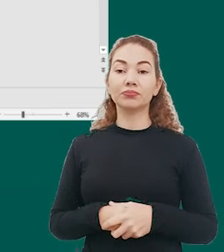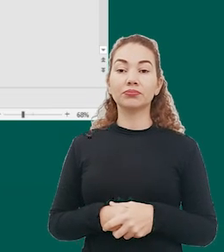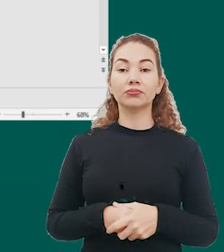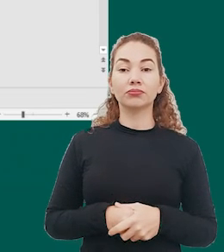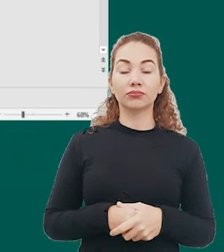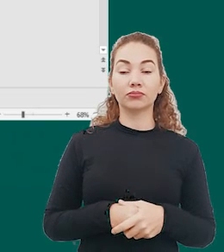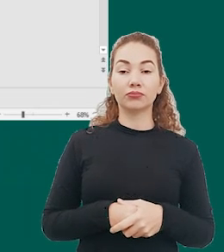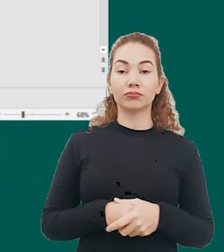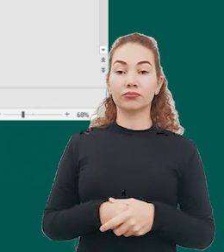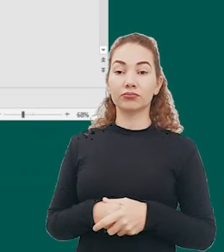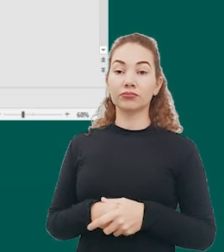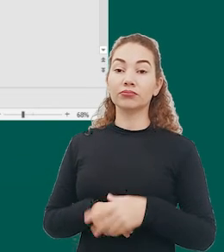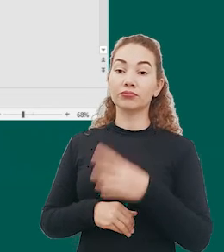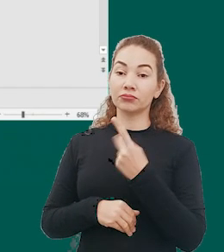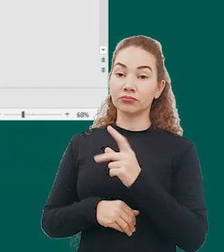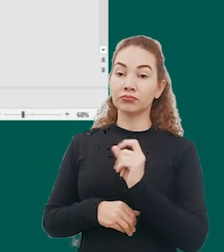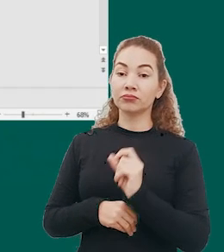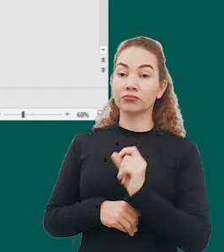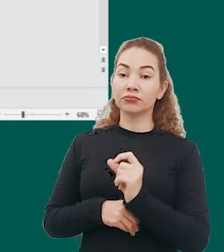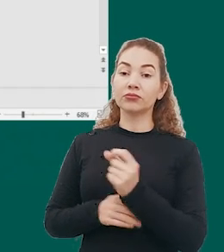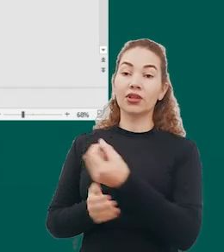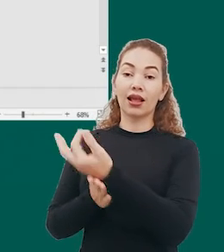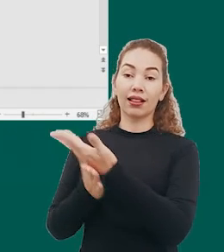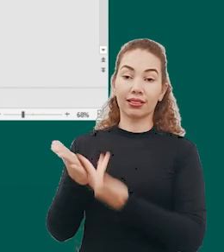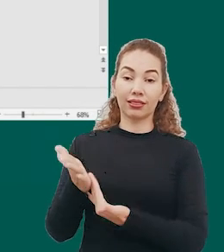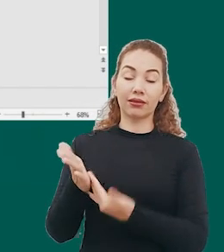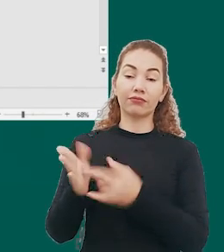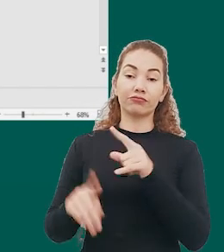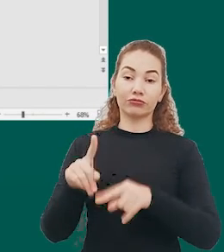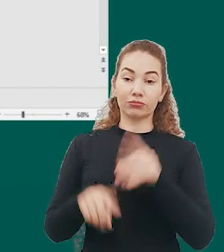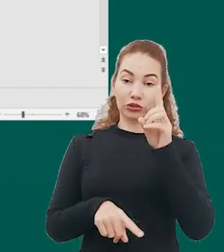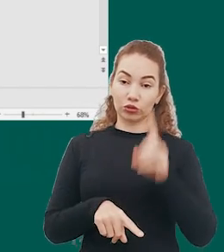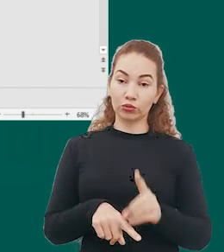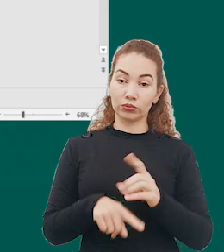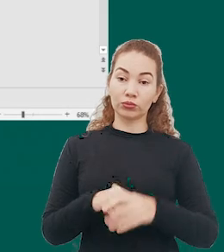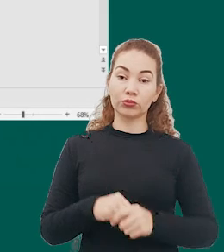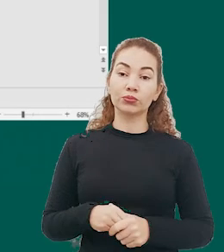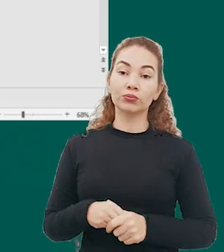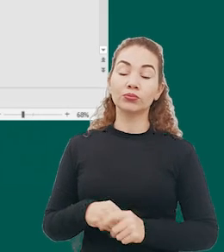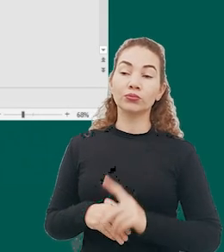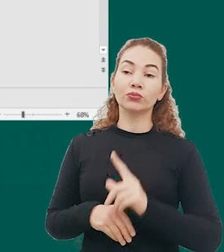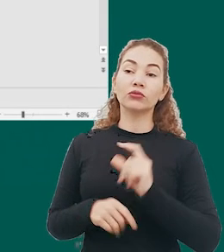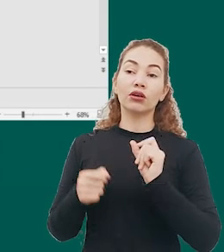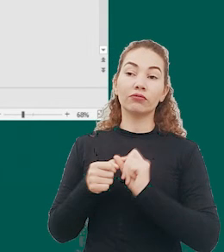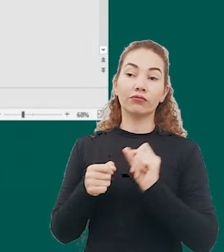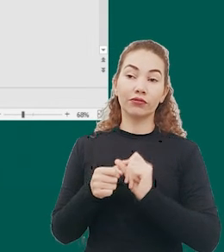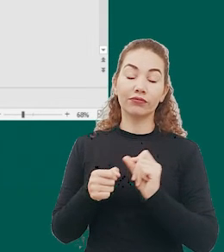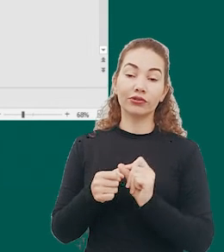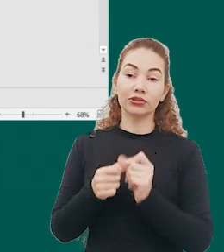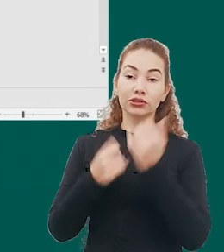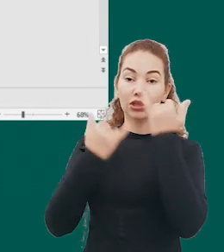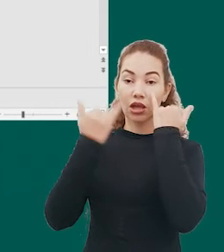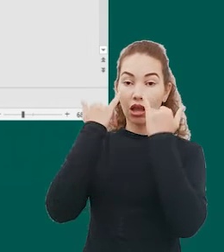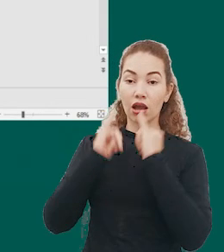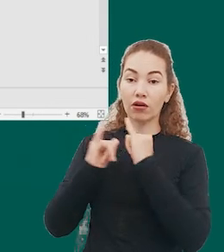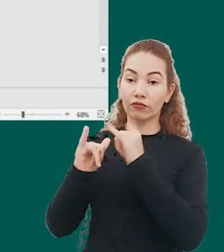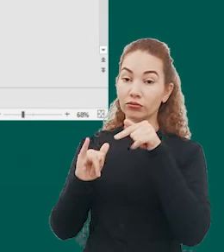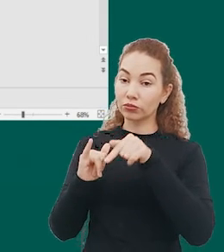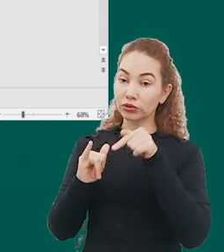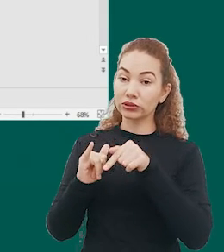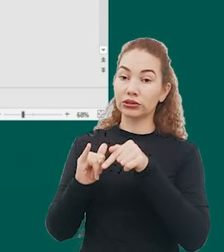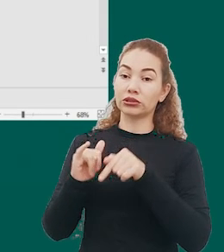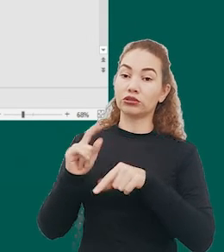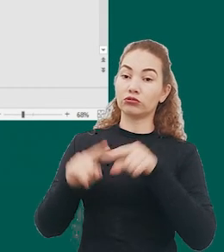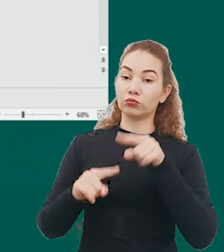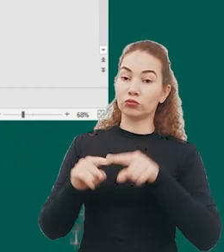reais. Lá na ficha de bens e direitos, ele vai estar fazendo a informação deste bem,